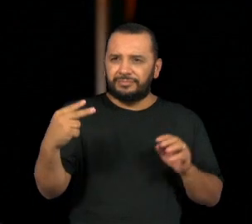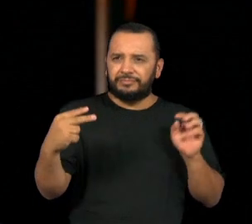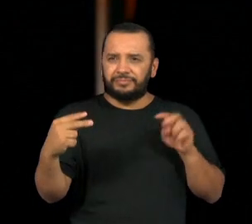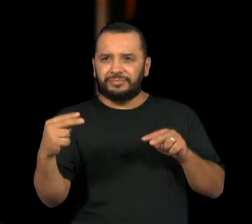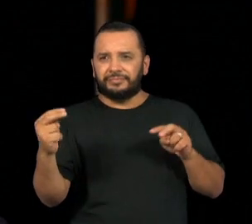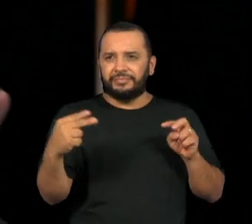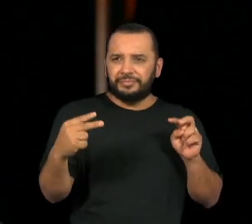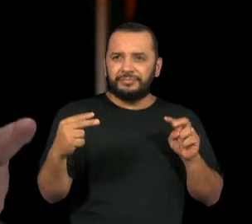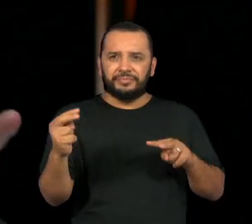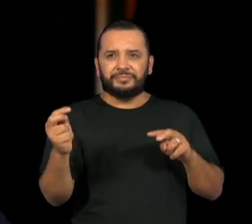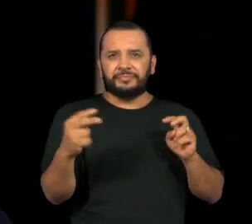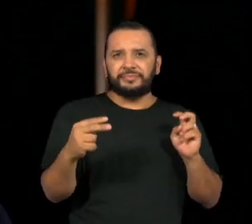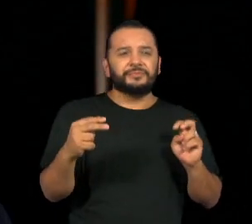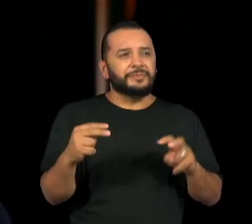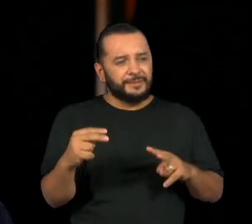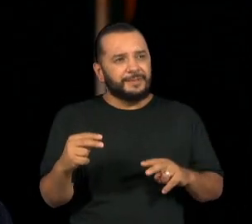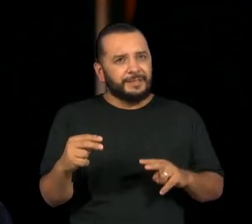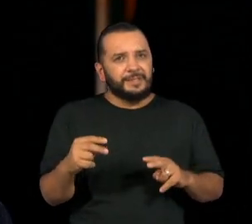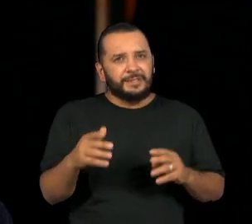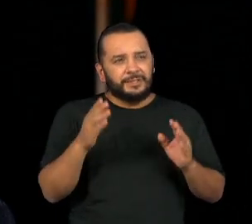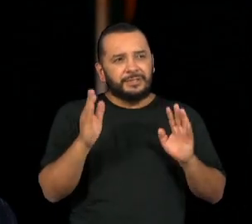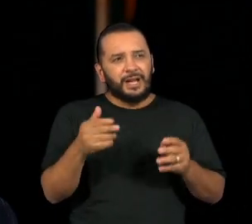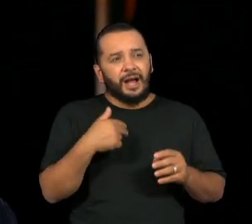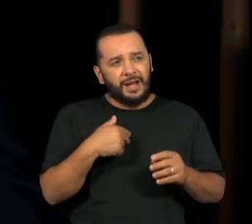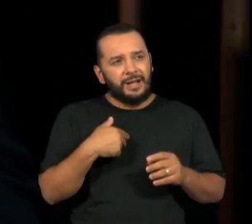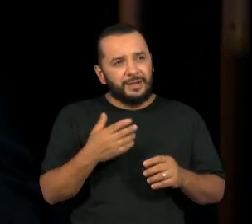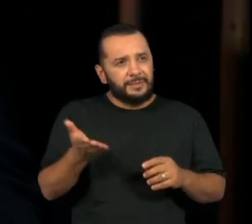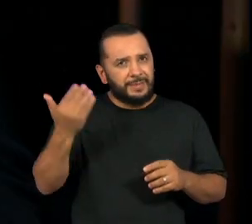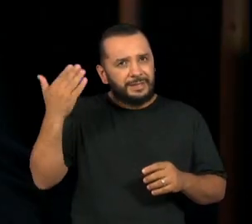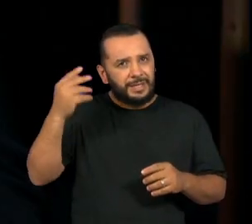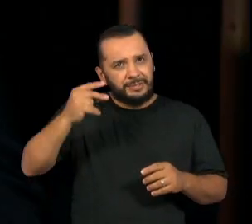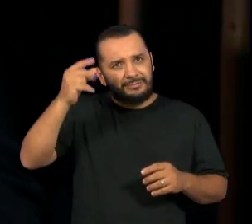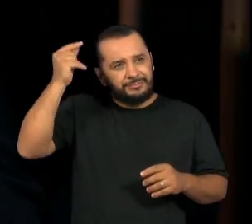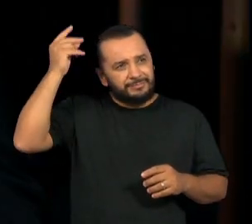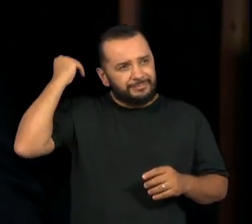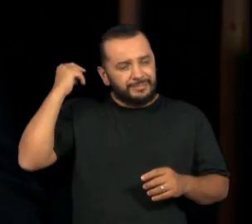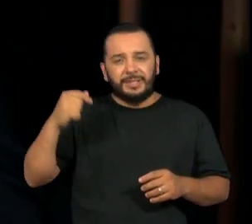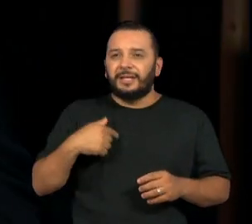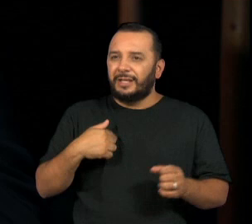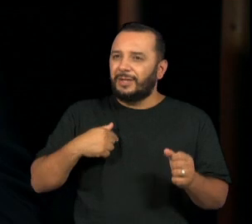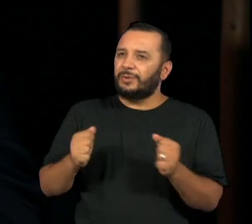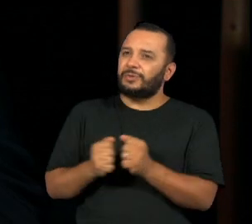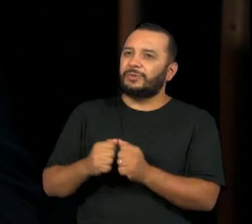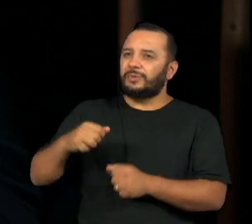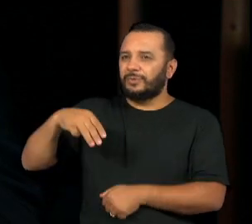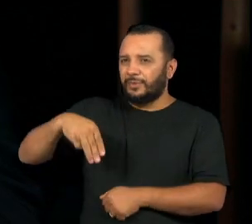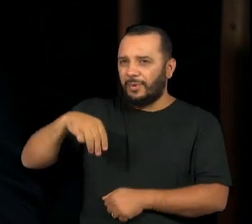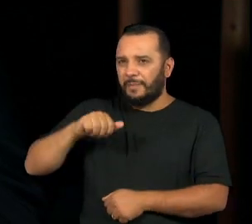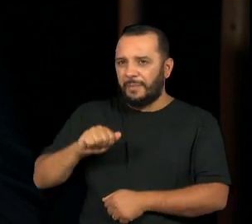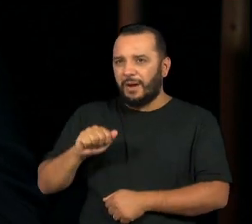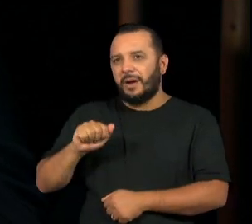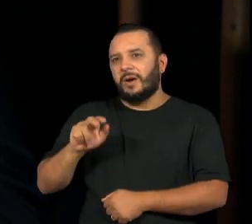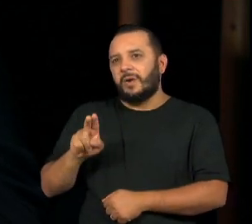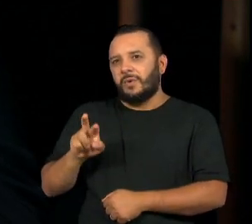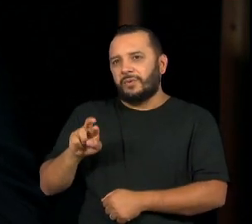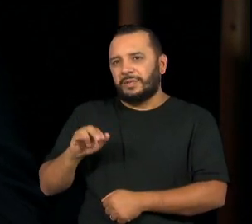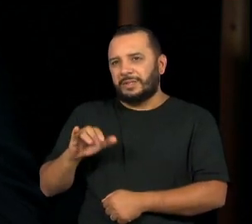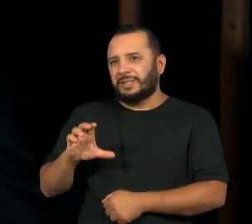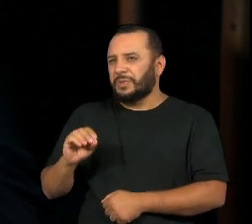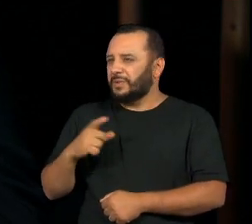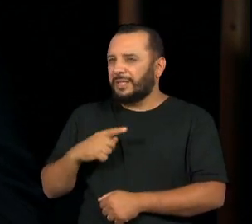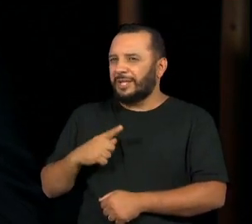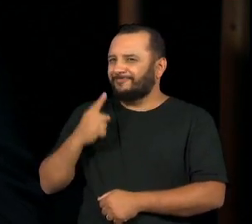outro. Isso já é uma sacada desde o começo? Eu e o Maurício, a gente tem uma química que é